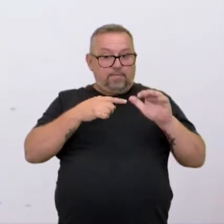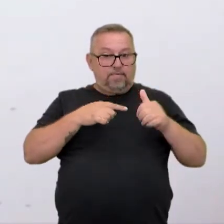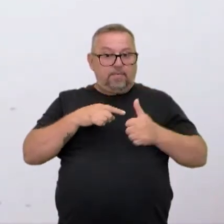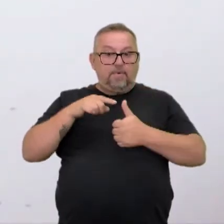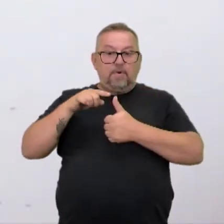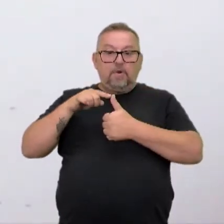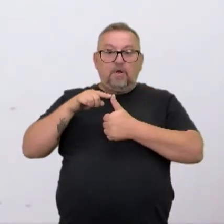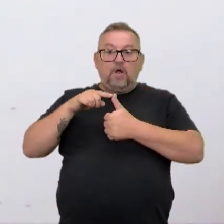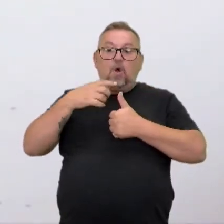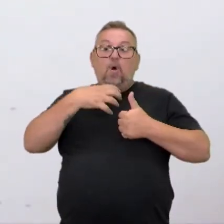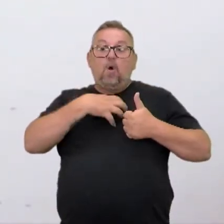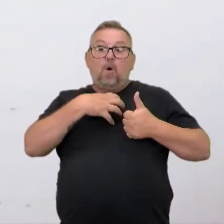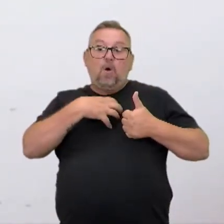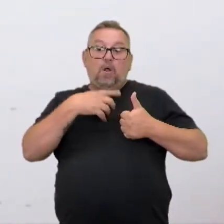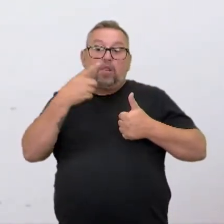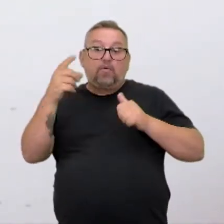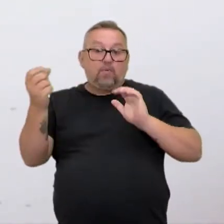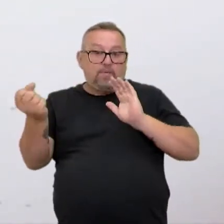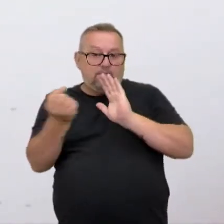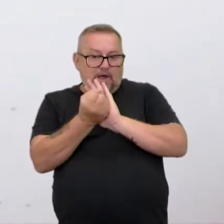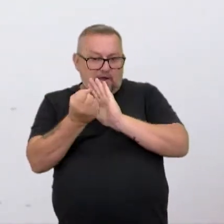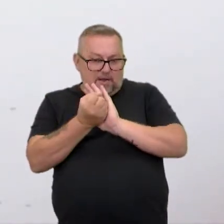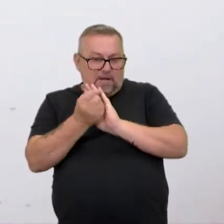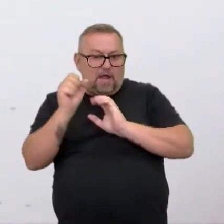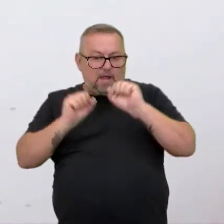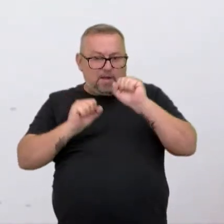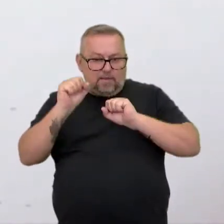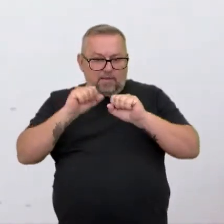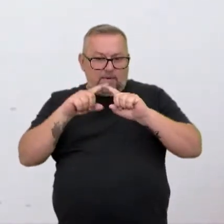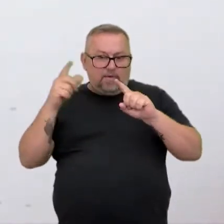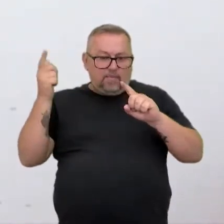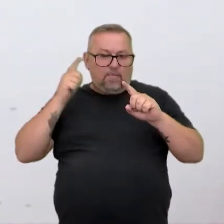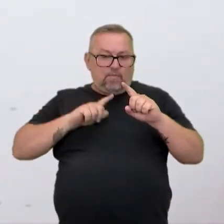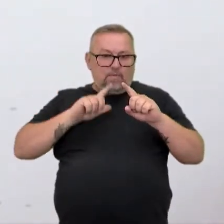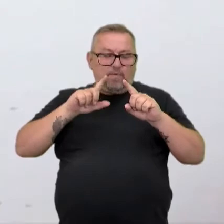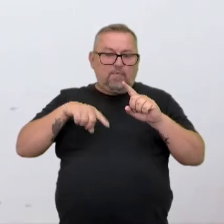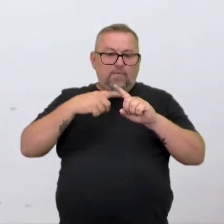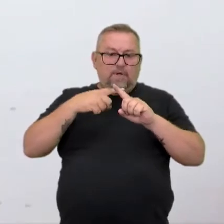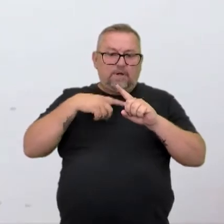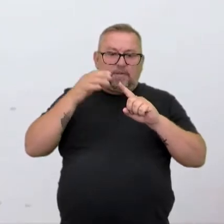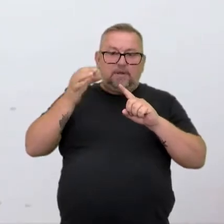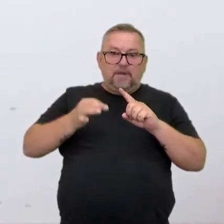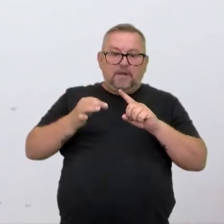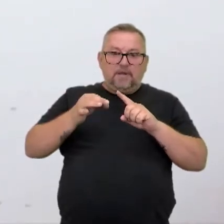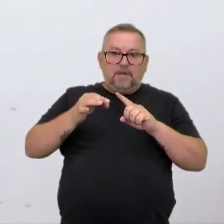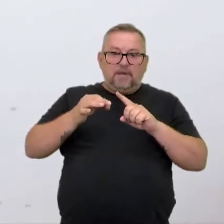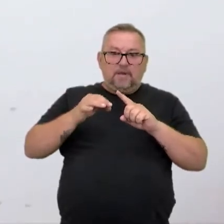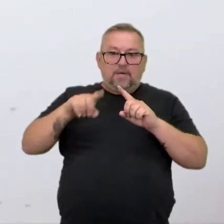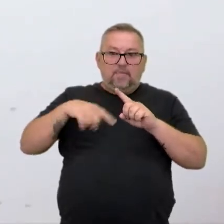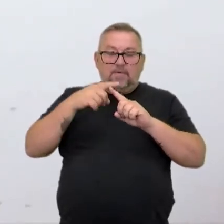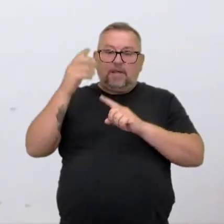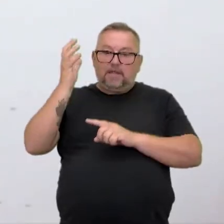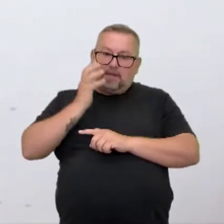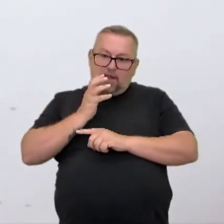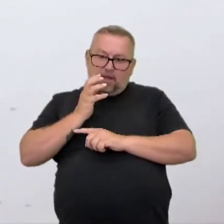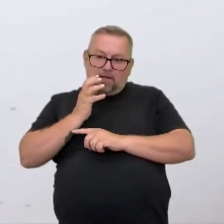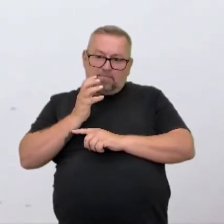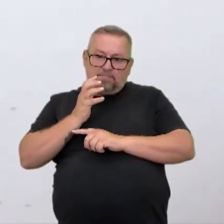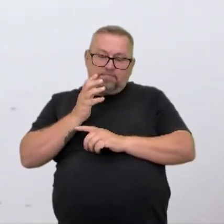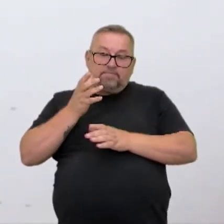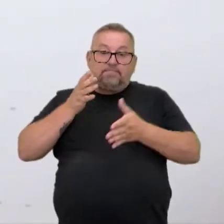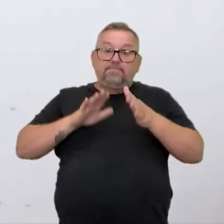é o posicionamento da sua marca. A sua empresa, ela possui um tom mais bem-humorado ou ela mais séria? Dependendo